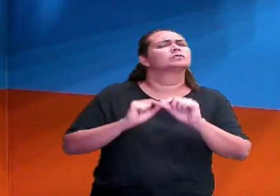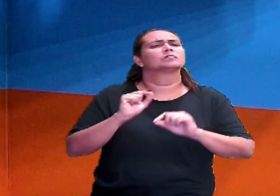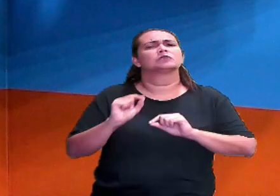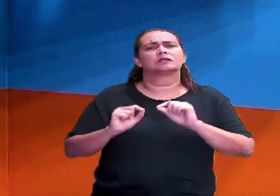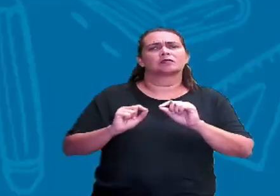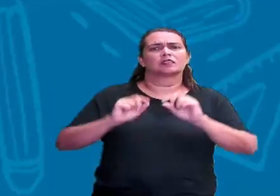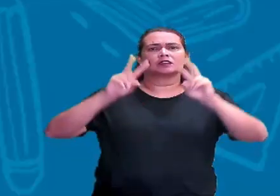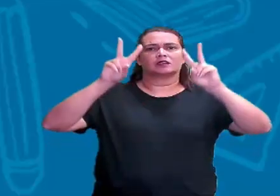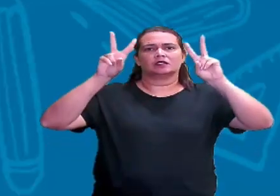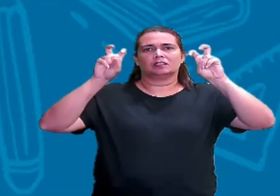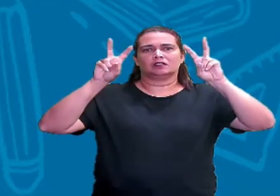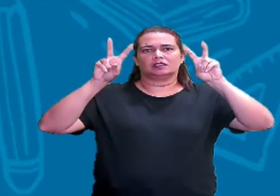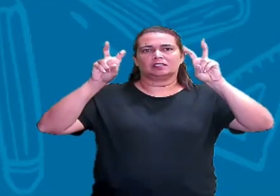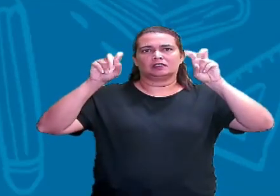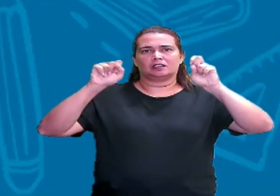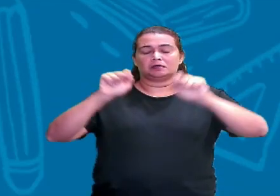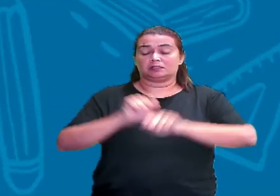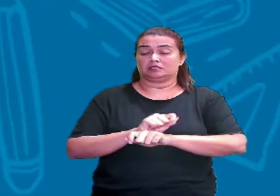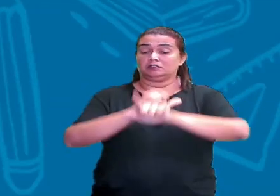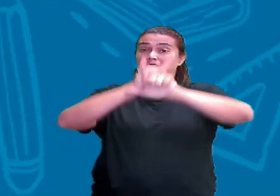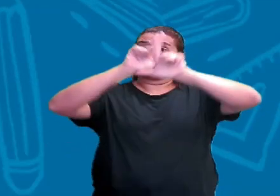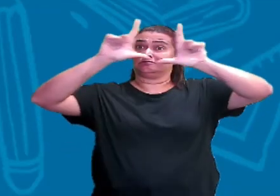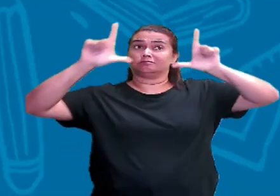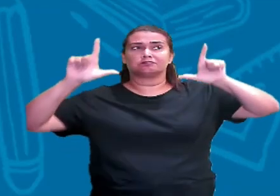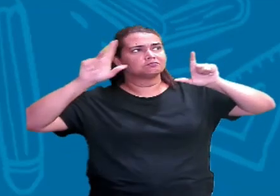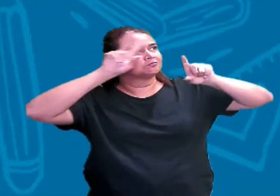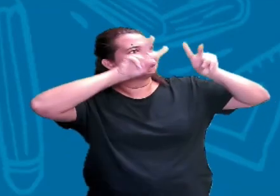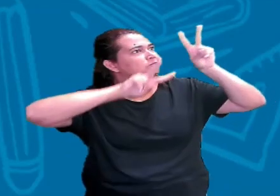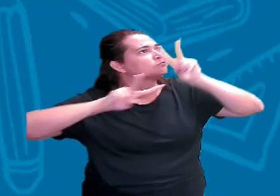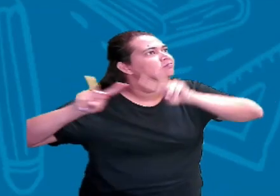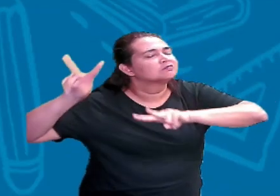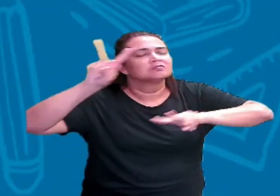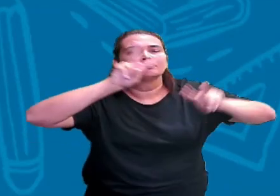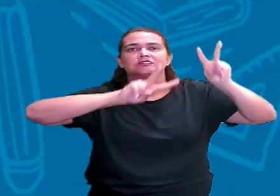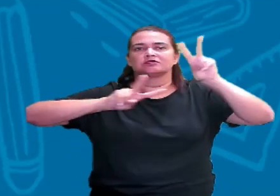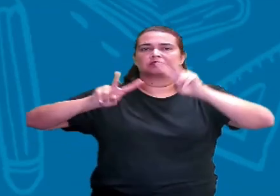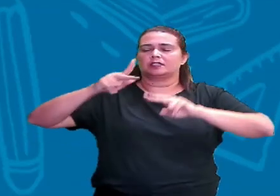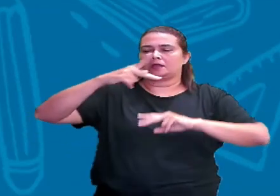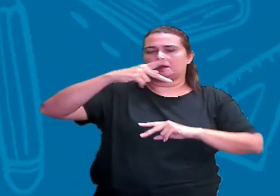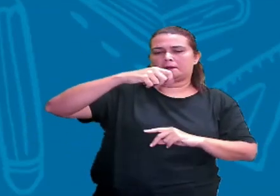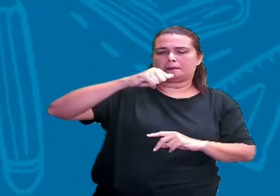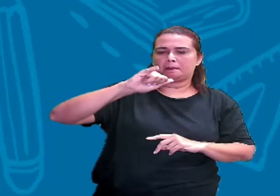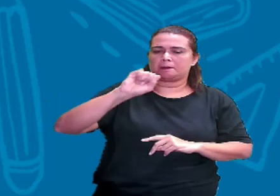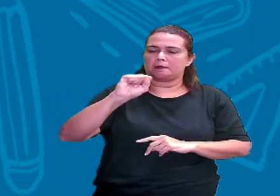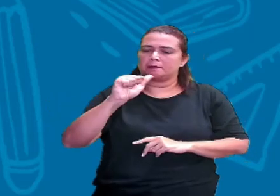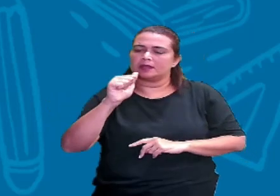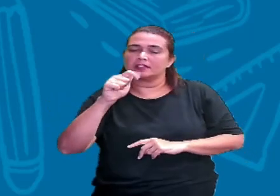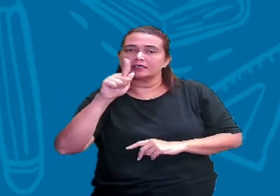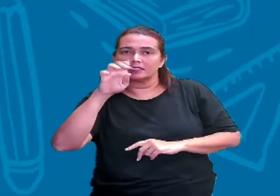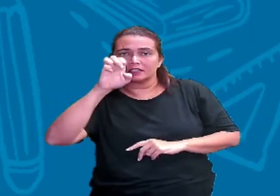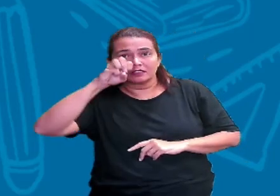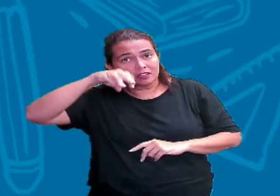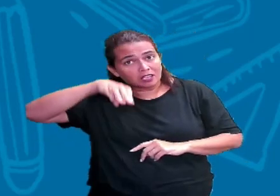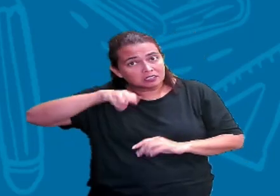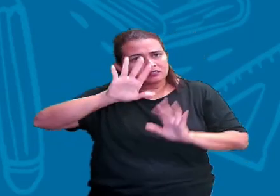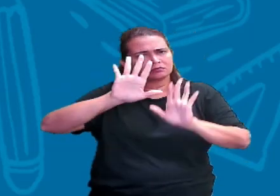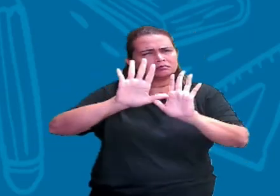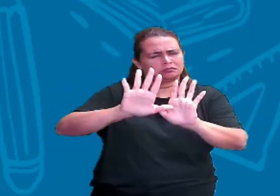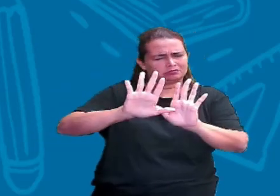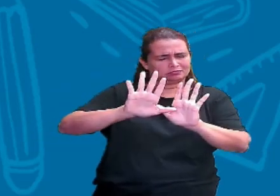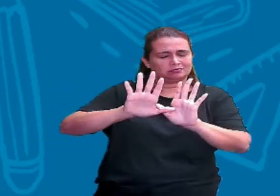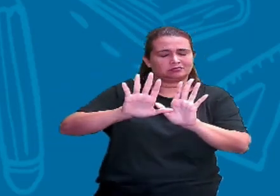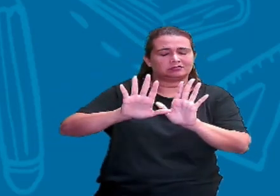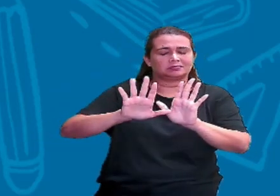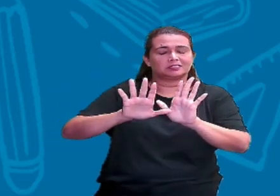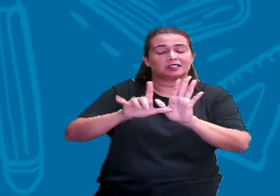tema as paisagens, mas antes da gente falar sobre as paisagens, a gente vai dar uma olhadinha,